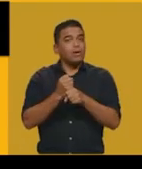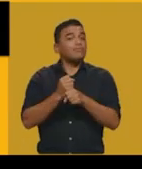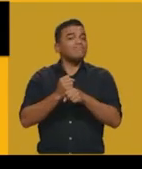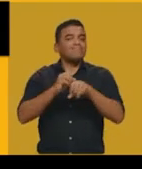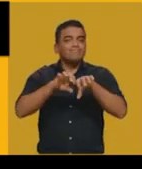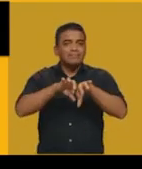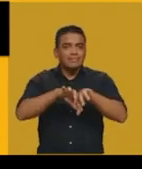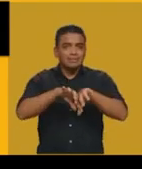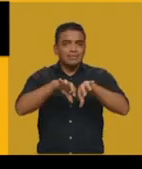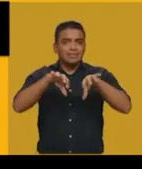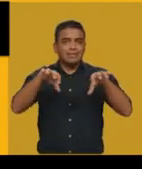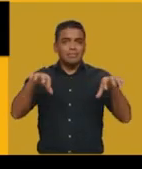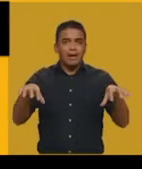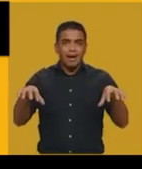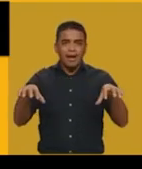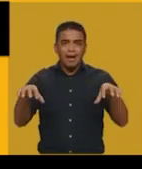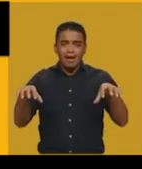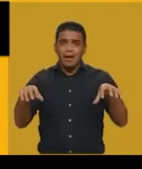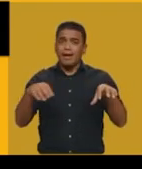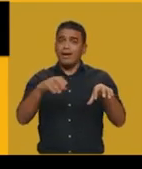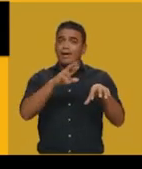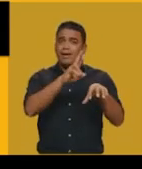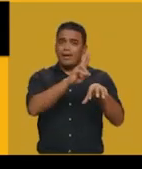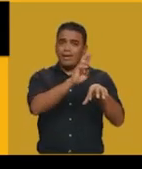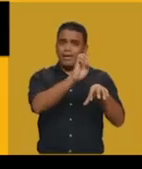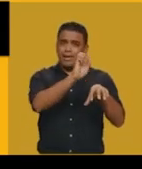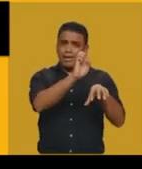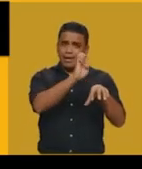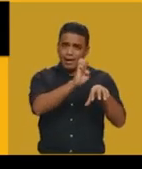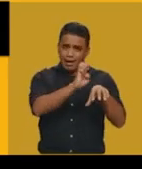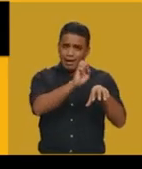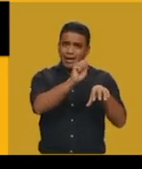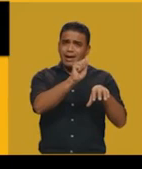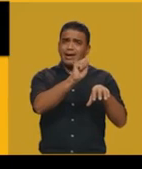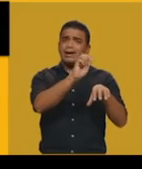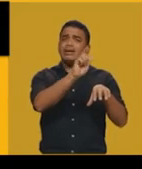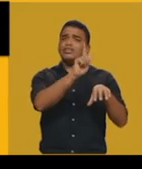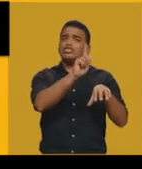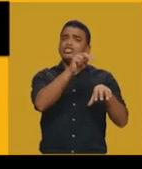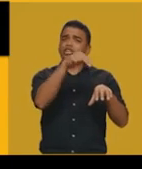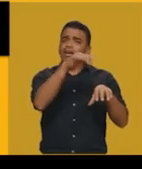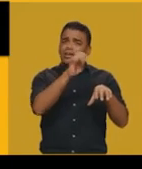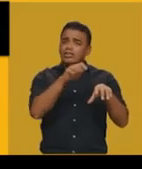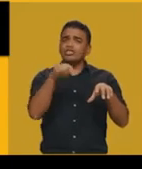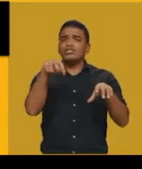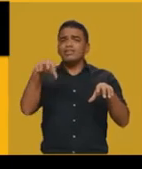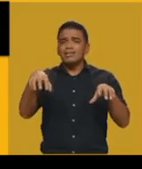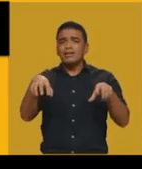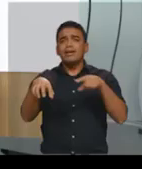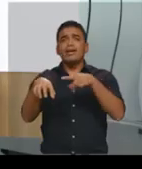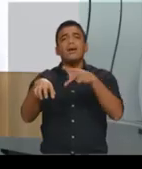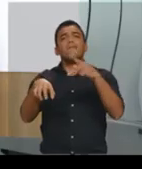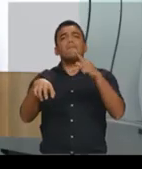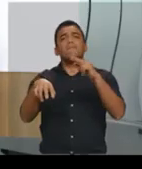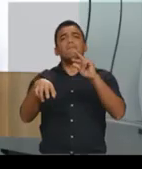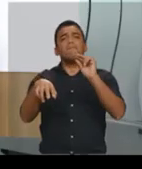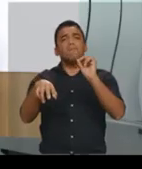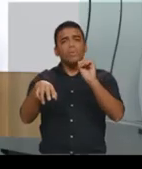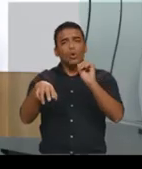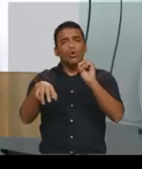separar reagentes e produtos. Ele não significa uma soma, nesse momento, para a gente.